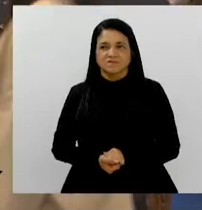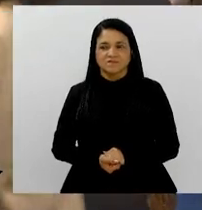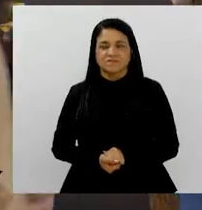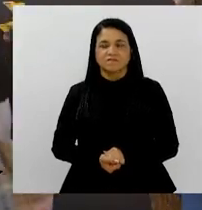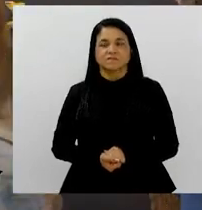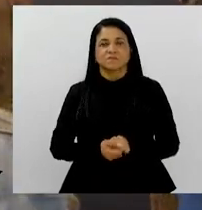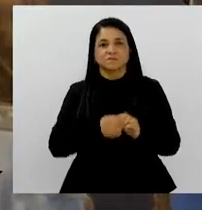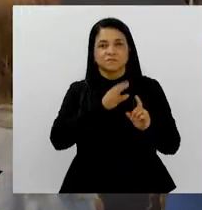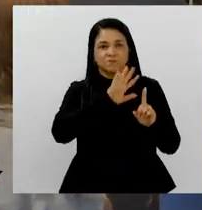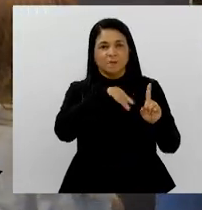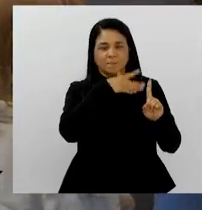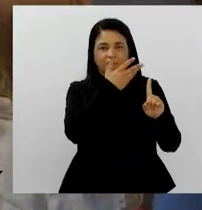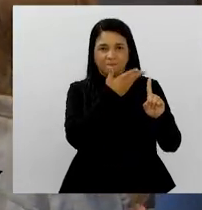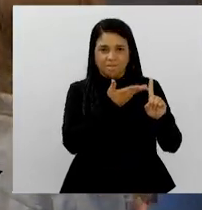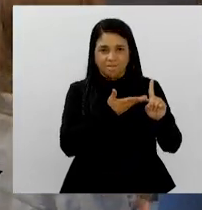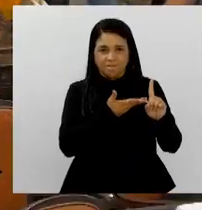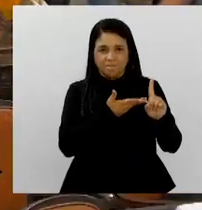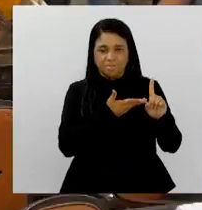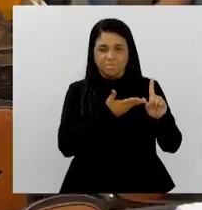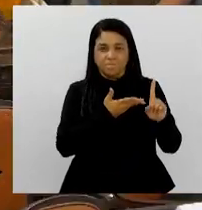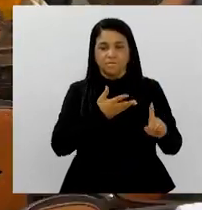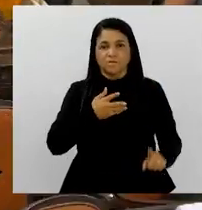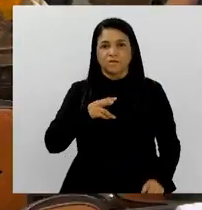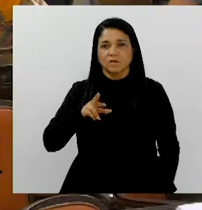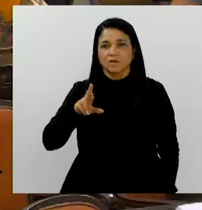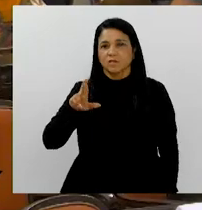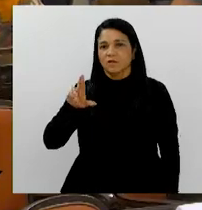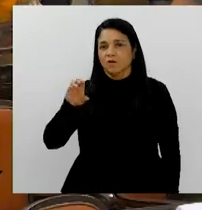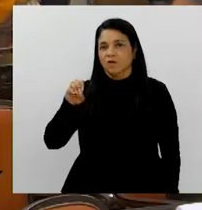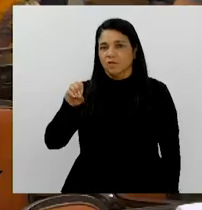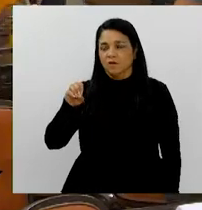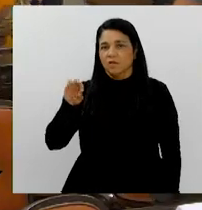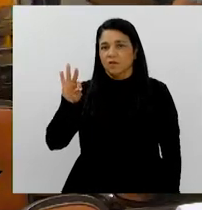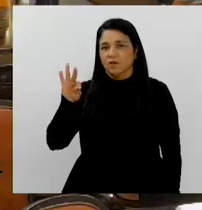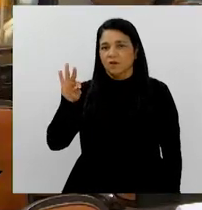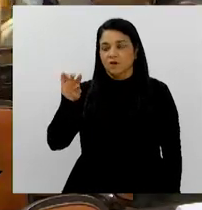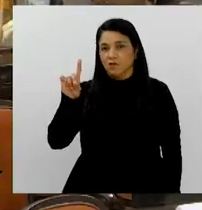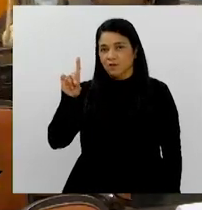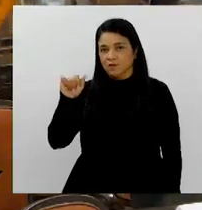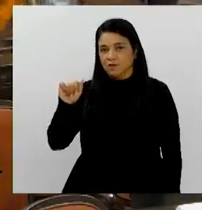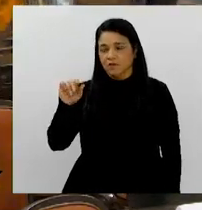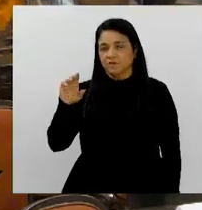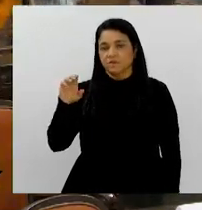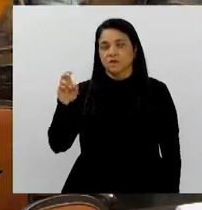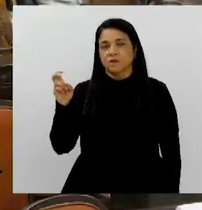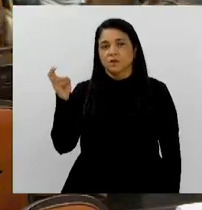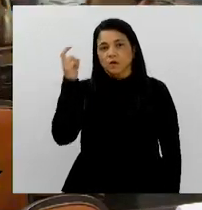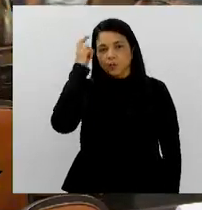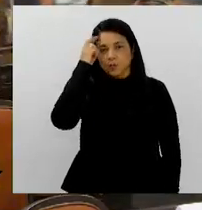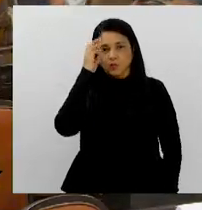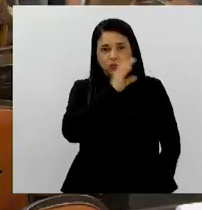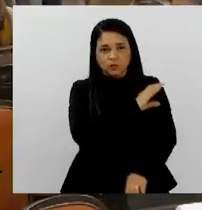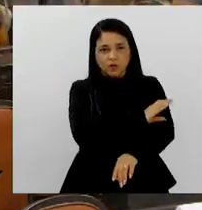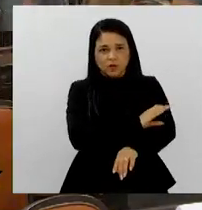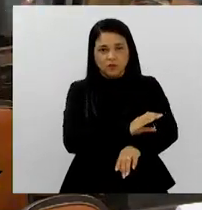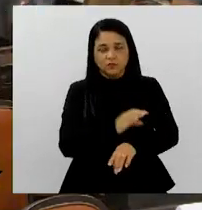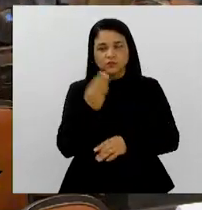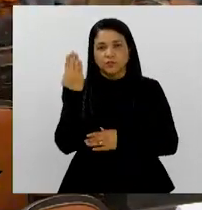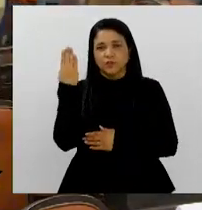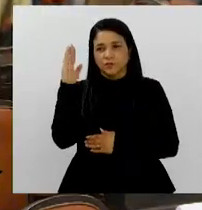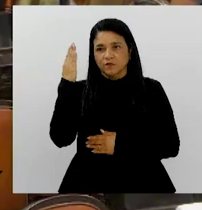Próximo agraciado, Roda Cultural de Botafogo, que será entregue